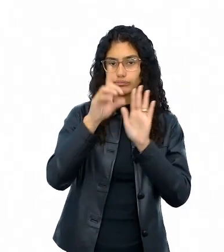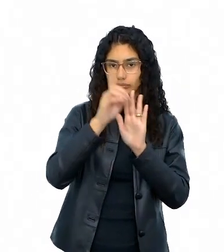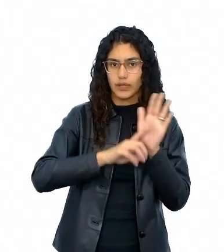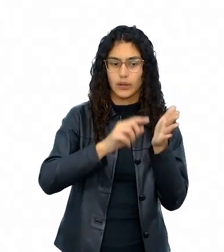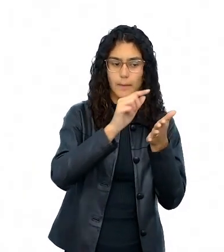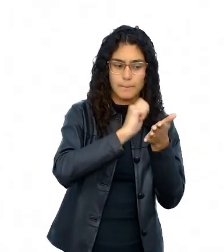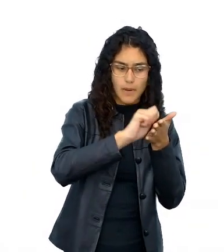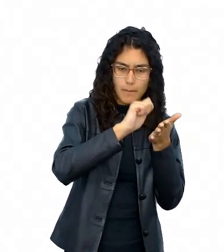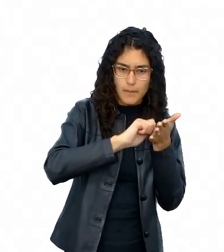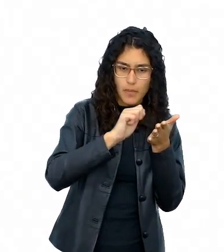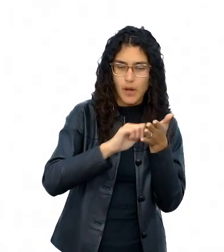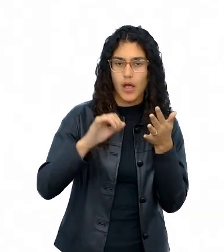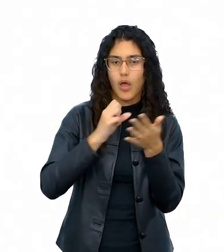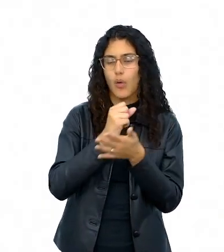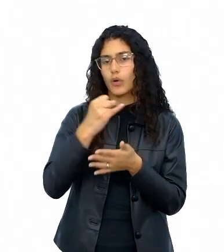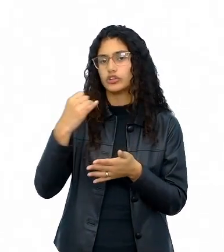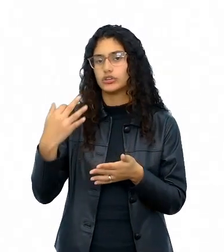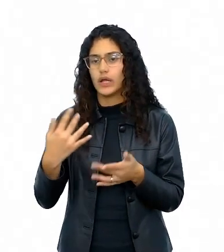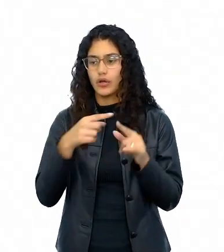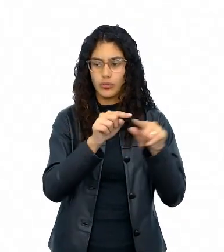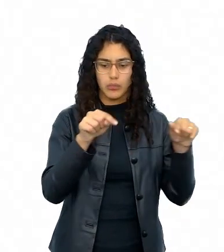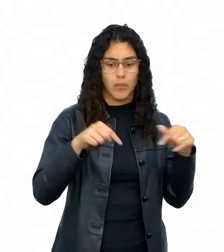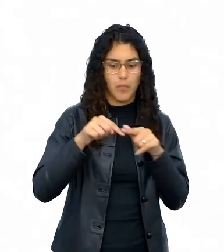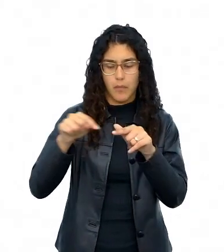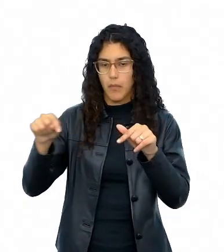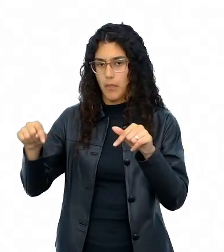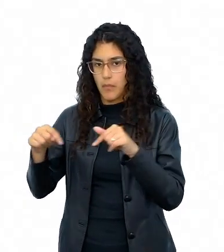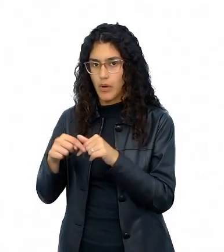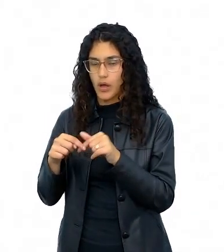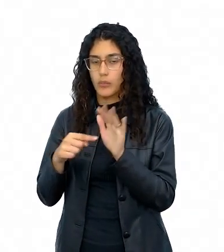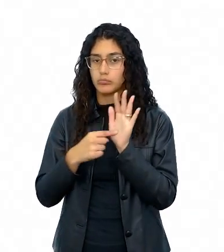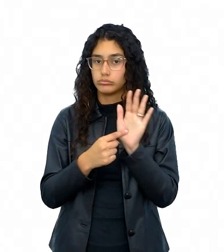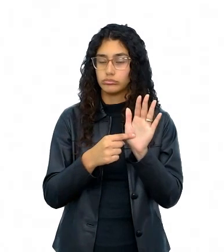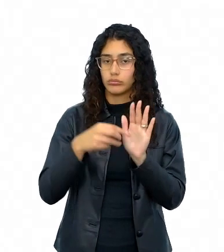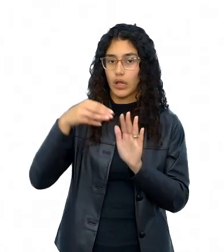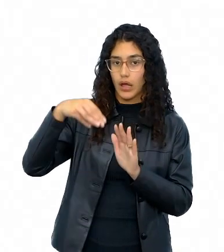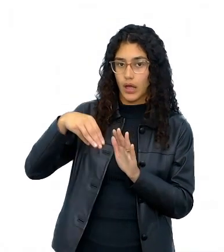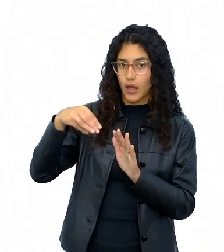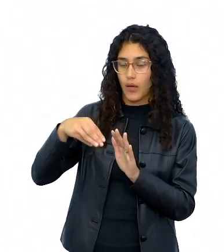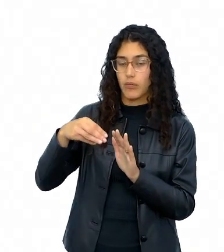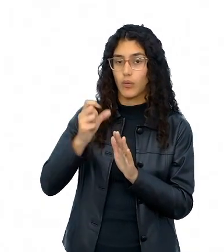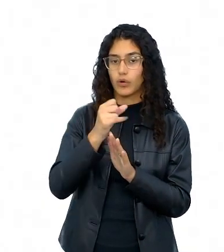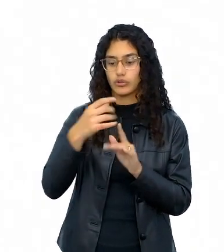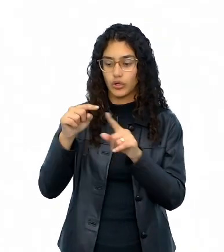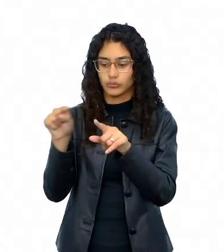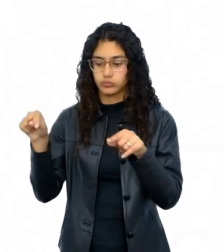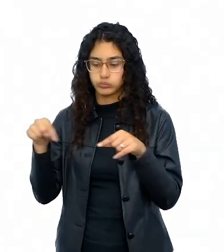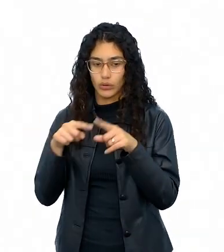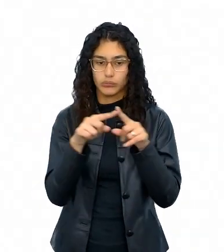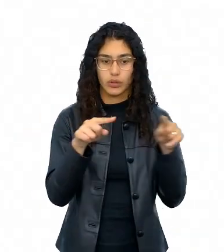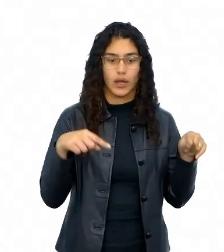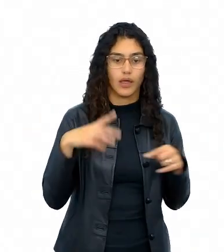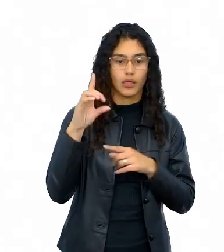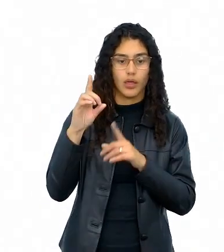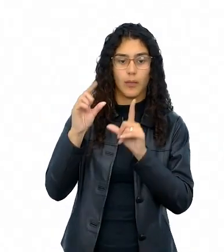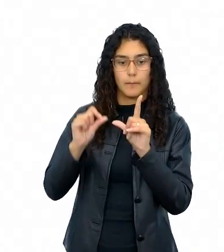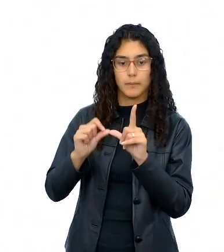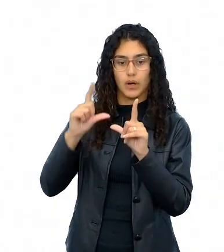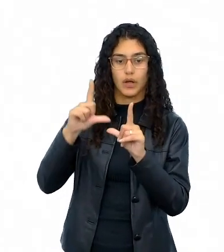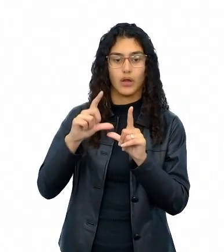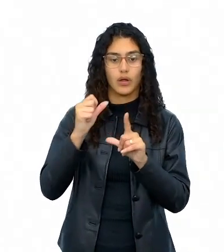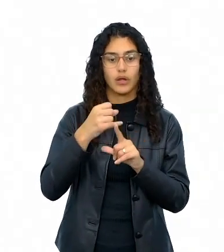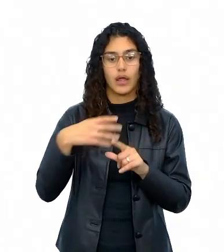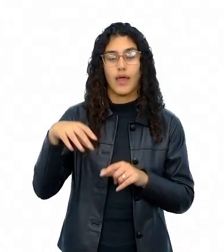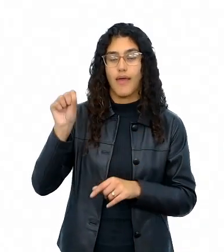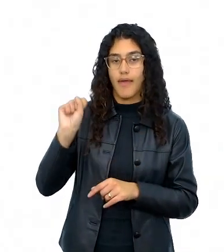problema. Quantidade de bombom por caixa, aí foi dado pela letra N. Quantidade de caixa, B maiúsculo. Quantidade de sobrinhos,